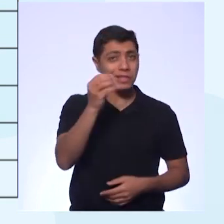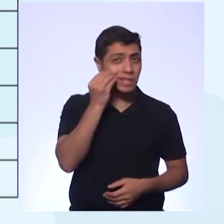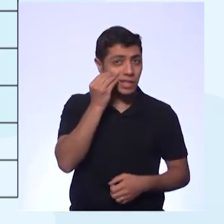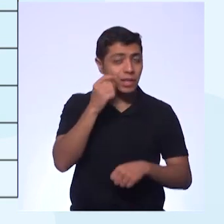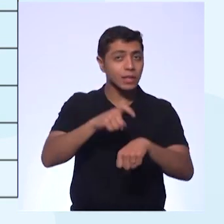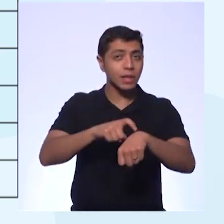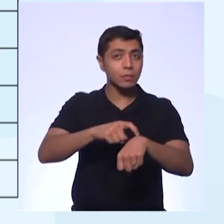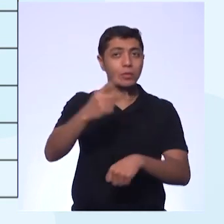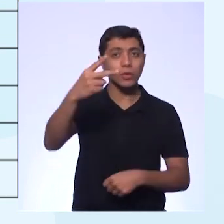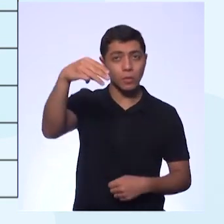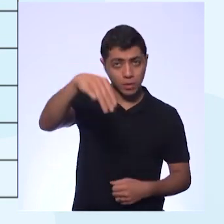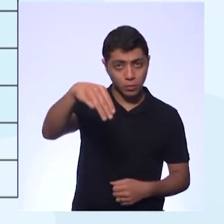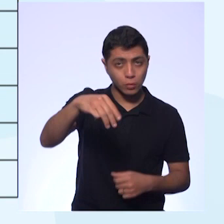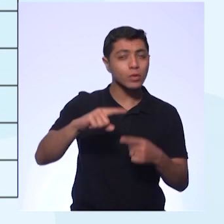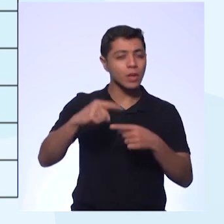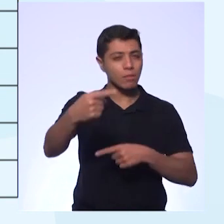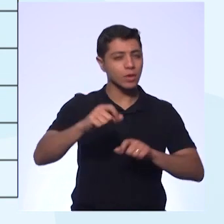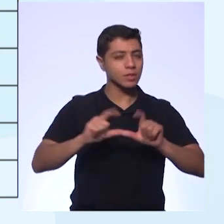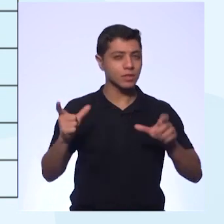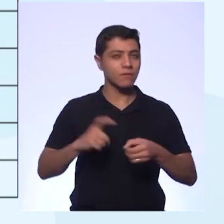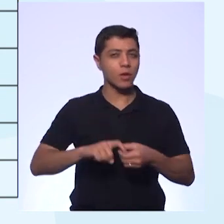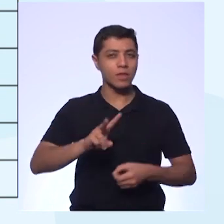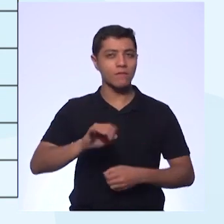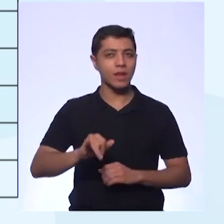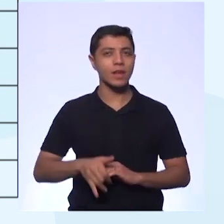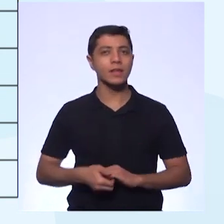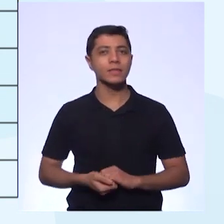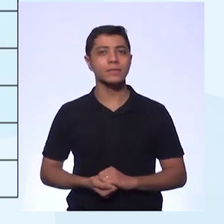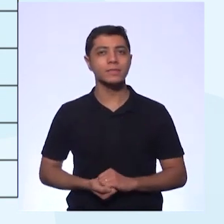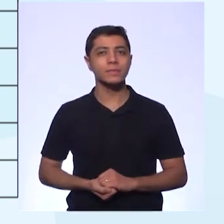mais 2 minutinhos e aí a gente já volta com a correção.